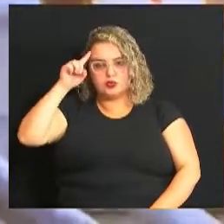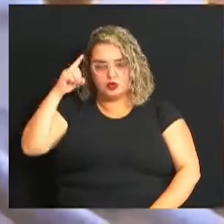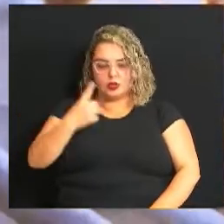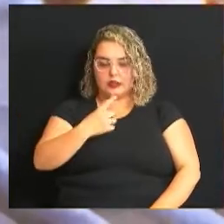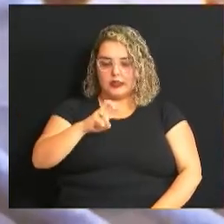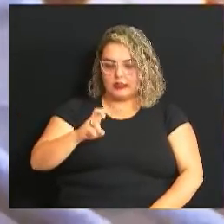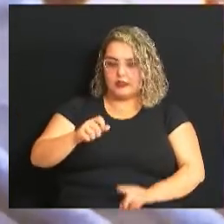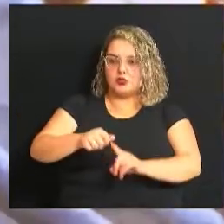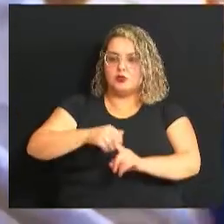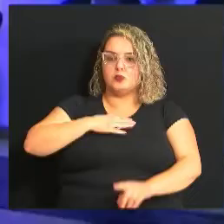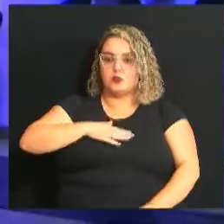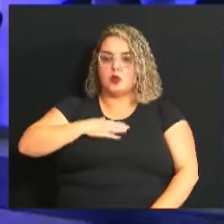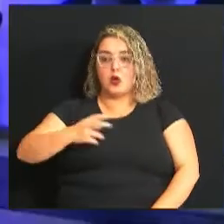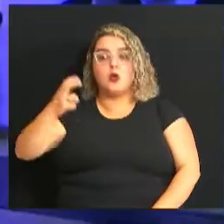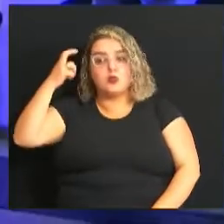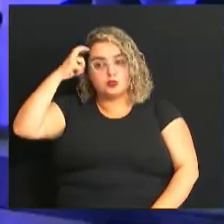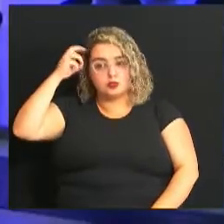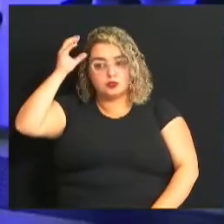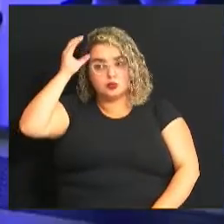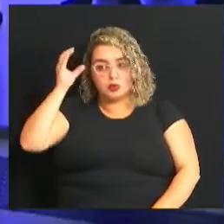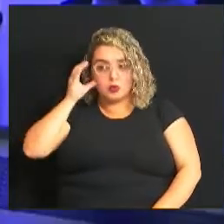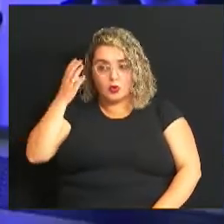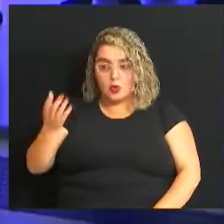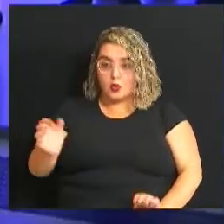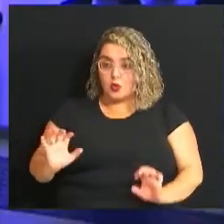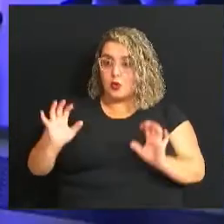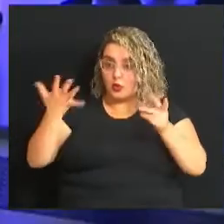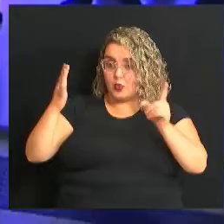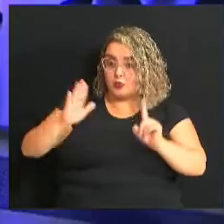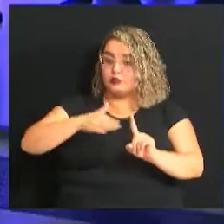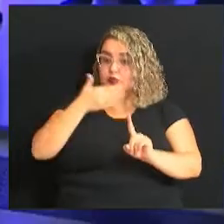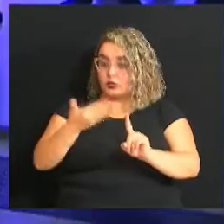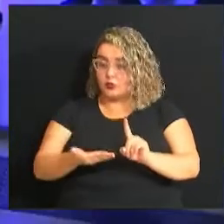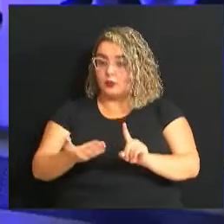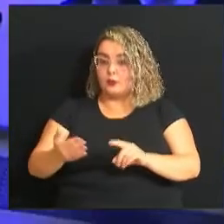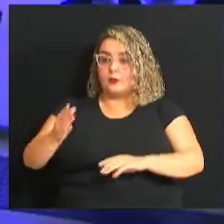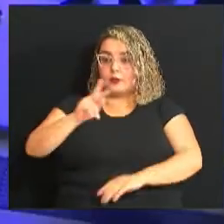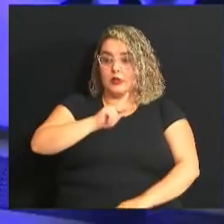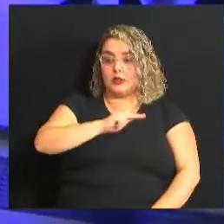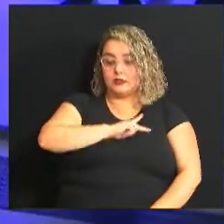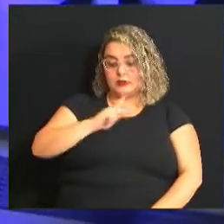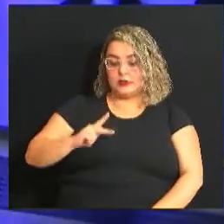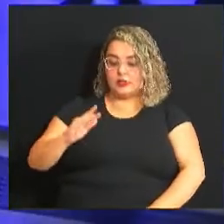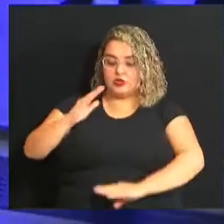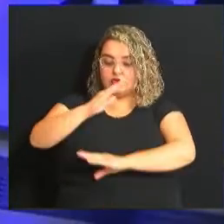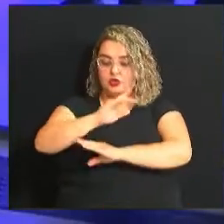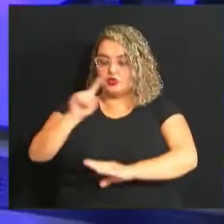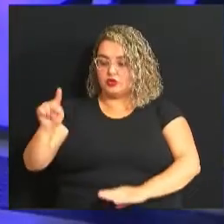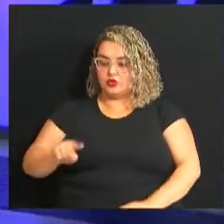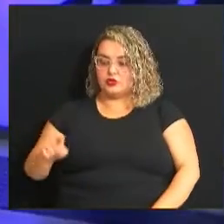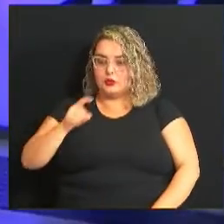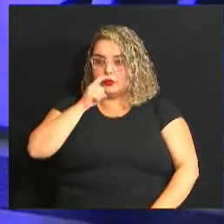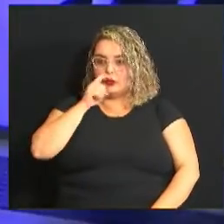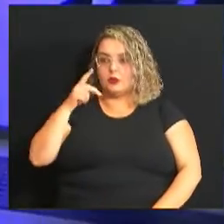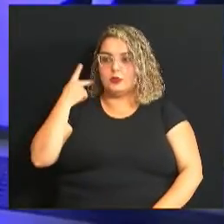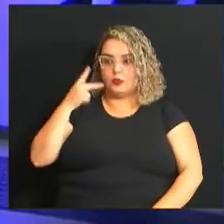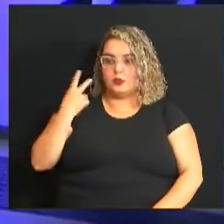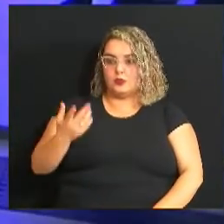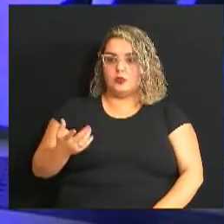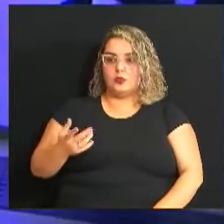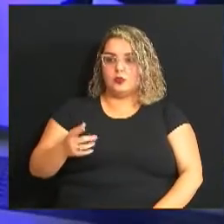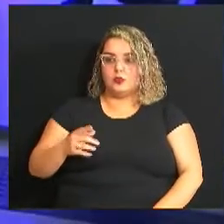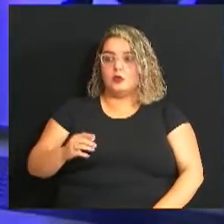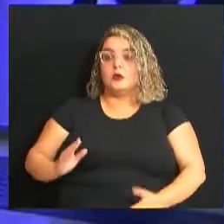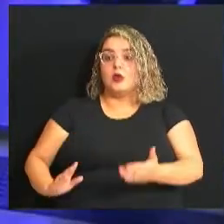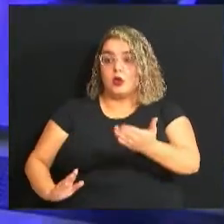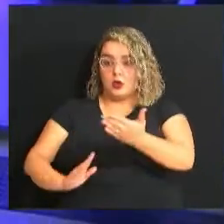da Cultura Coreana. O motivo da homenagem é que o presidente da Câmara Municipal de Campinas, o vereador Zé Carlos, foi quem